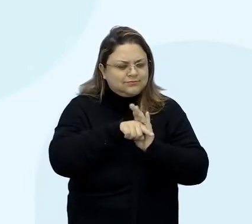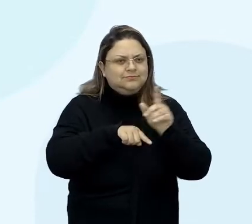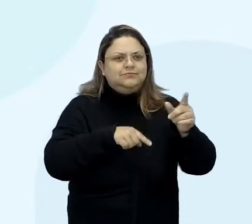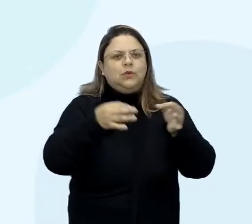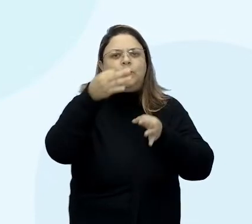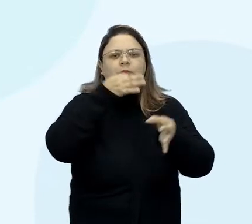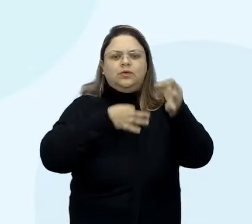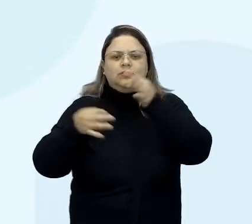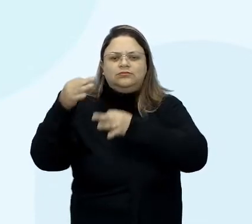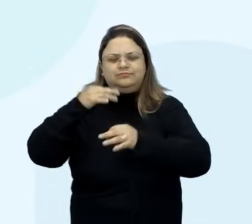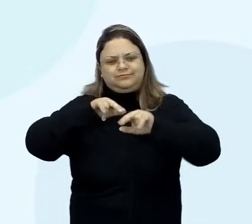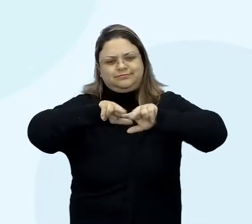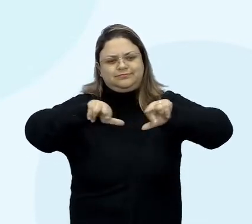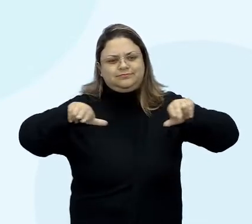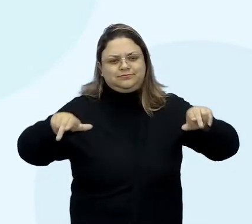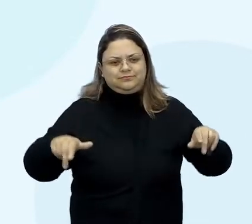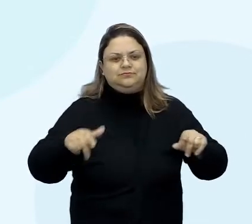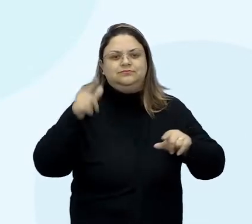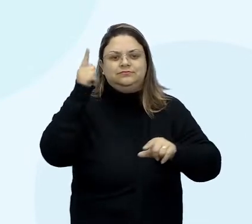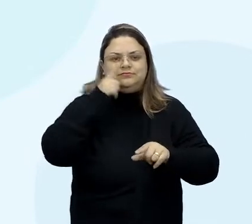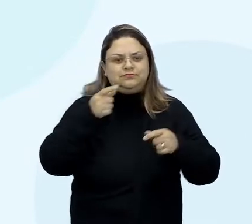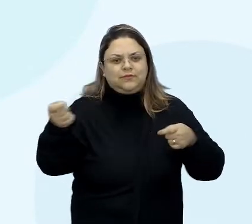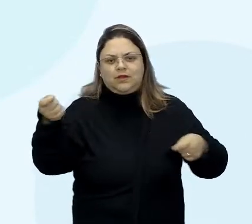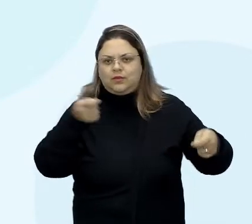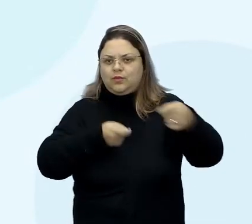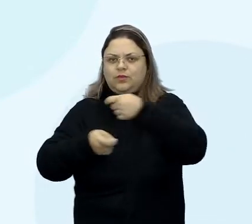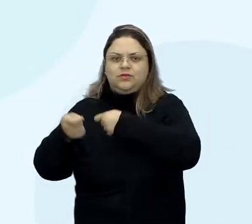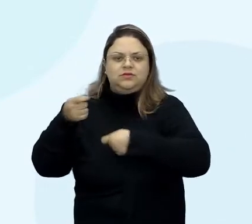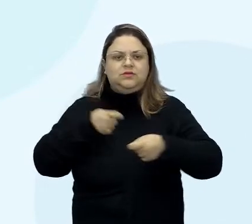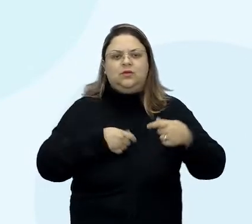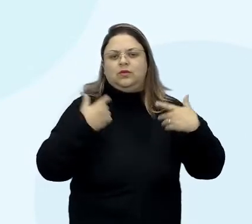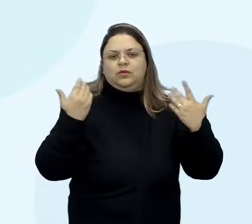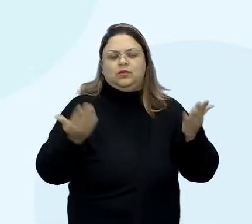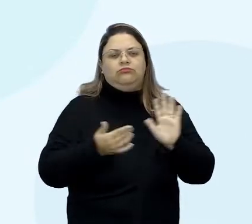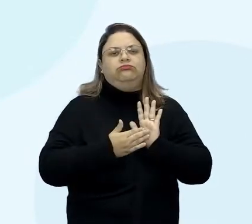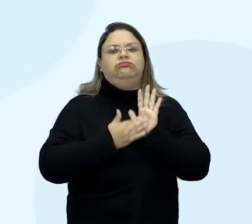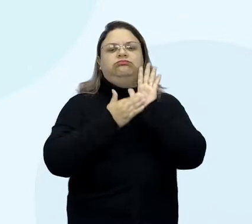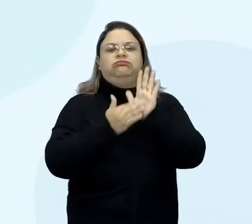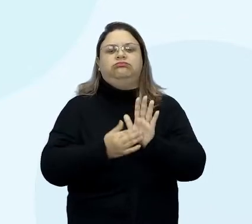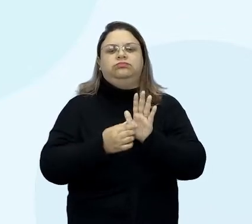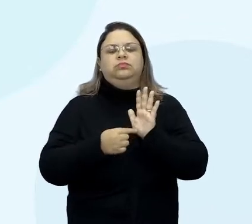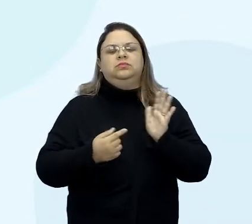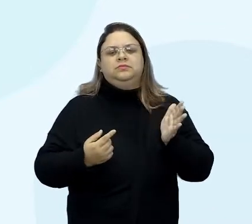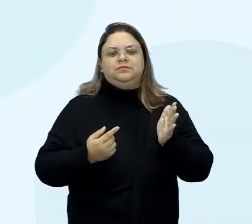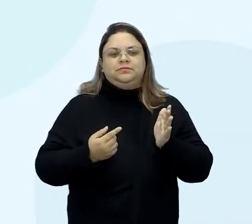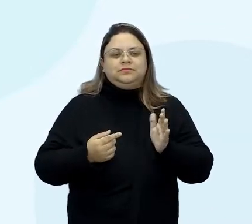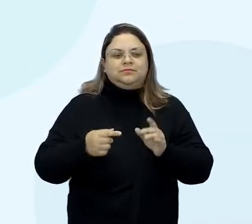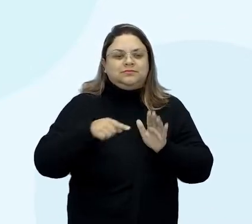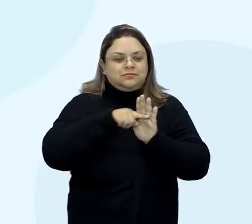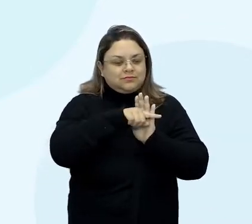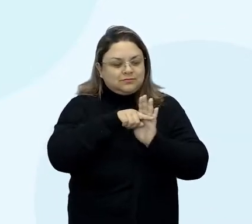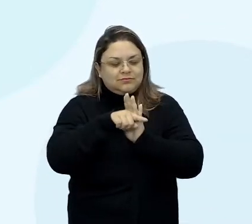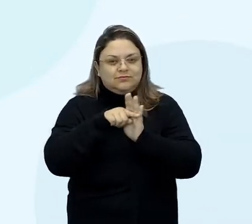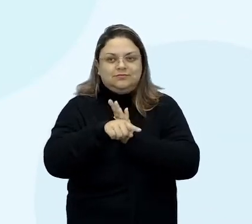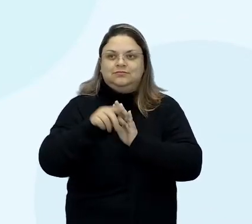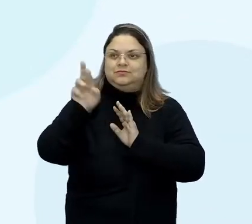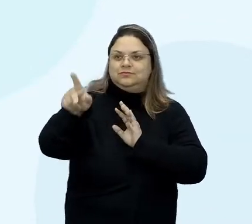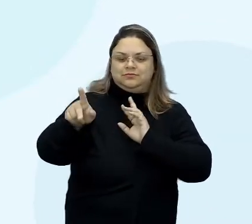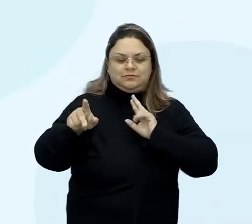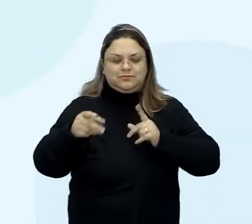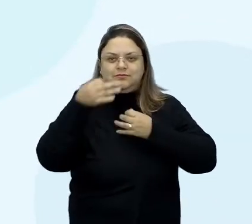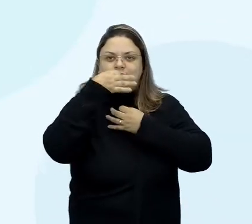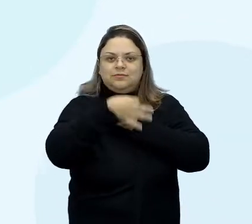para formular, negociar e sustentar posições frente à análise de